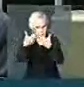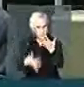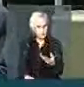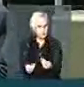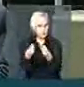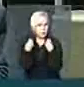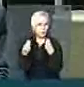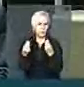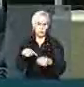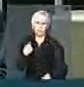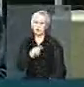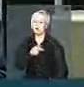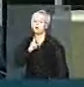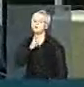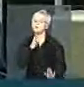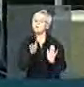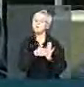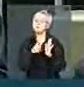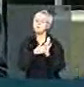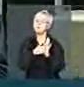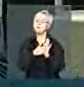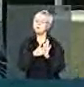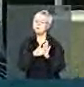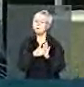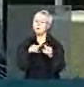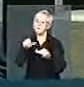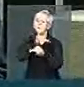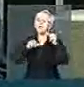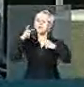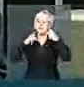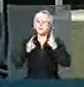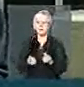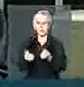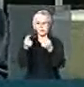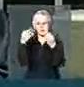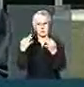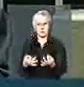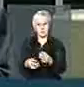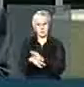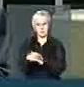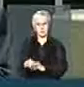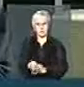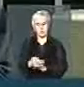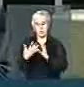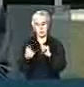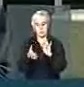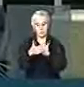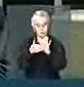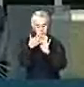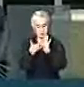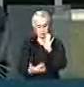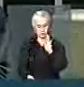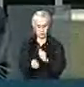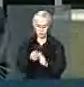Nós continuaremos propondo outra política econômica aqui e vamos propor,